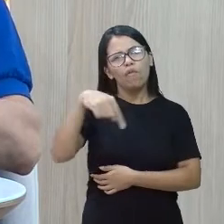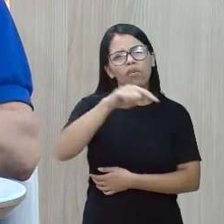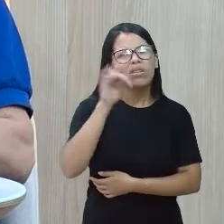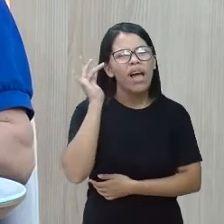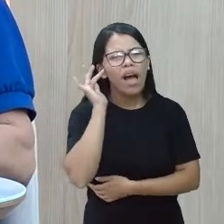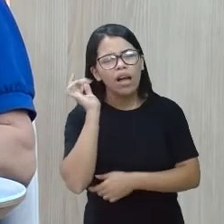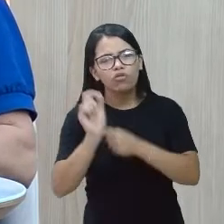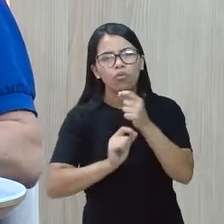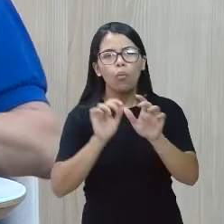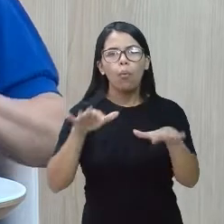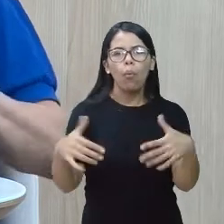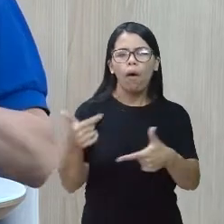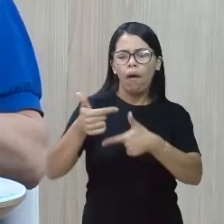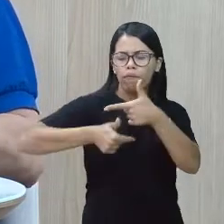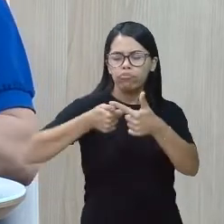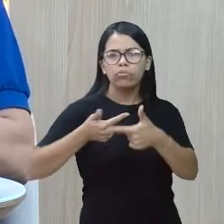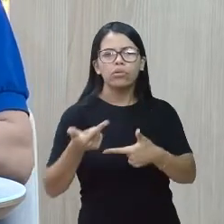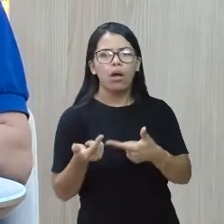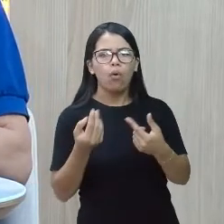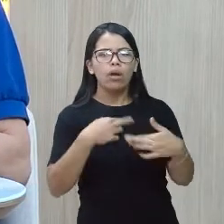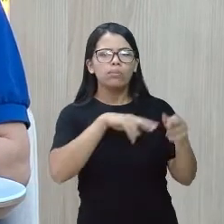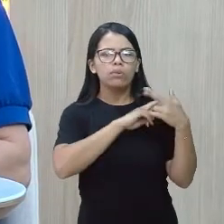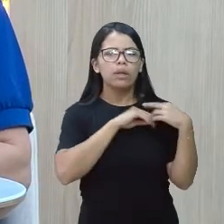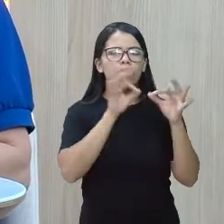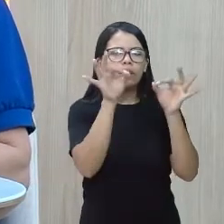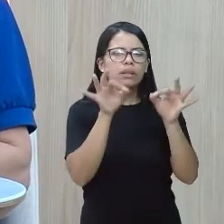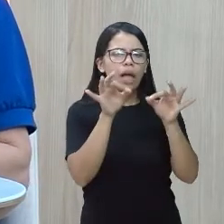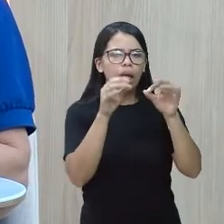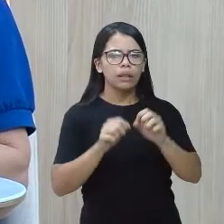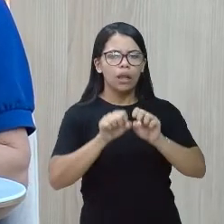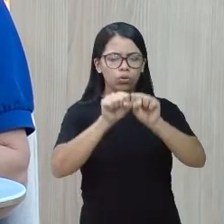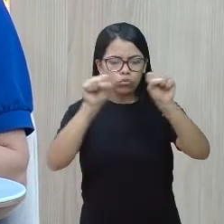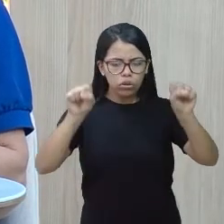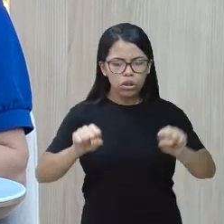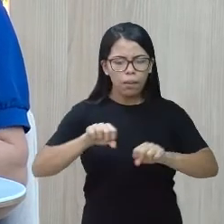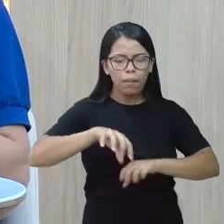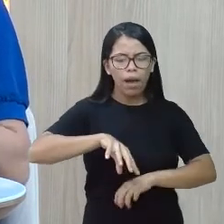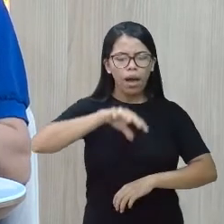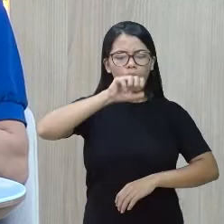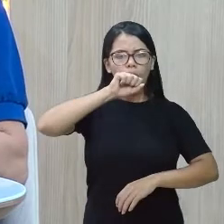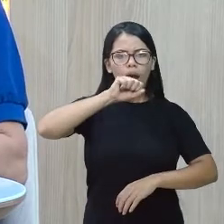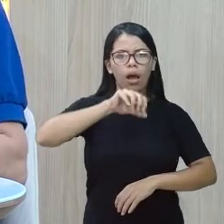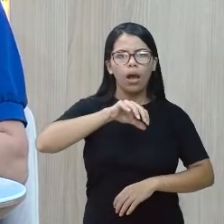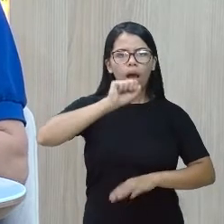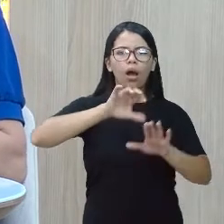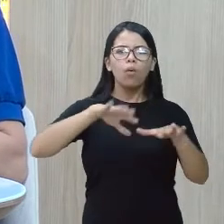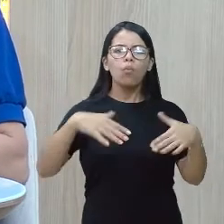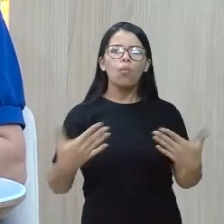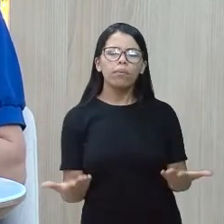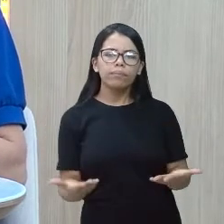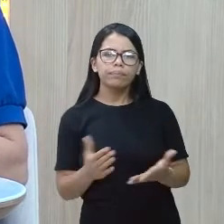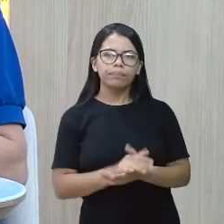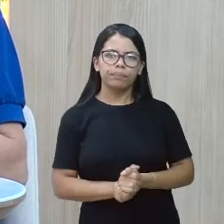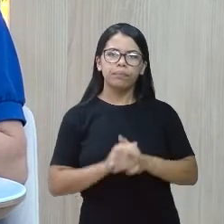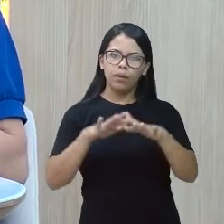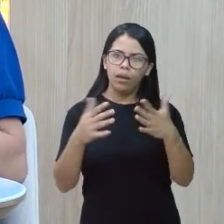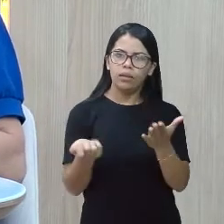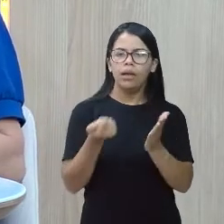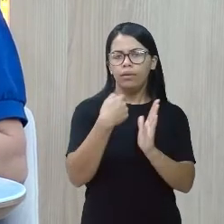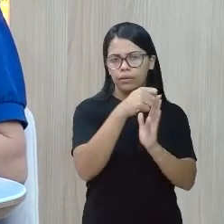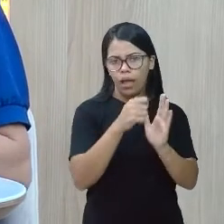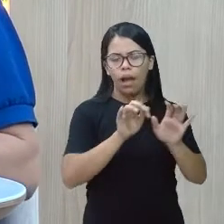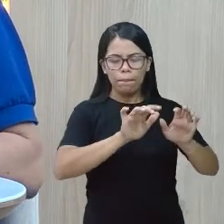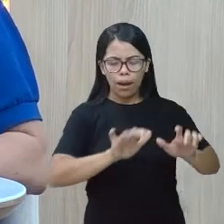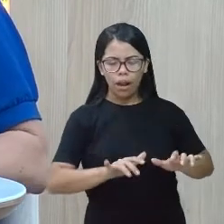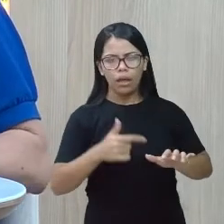Vocês pensem direitinho, pelas aulas que nós já tivemos, escrevem aí no chat que eu vou dizer a professora Isabel Borges.